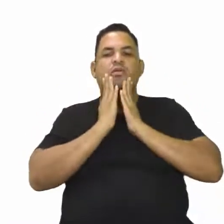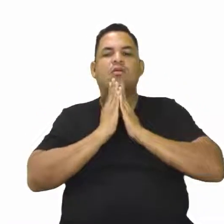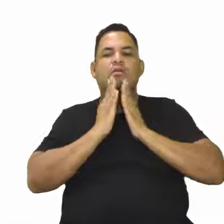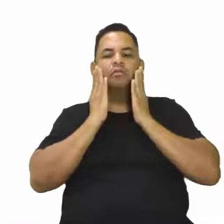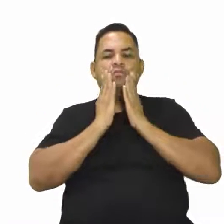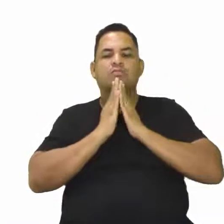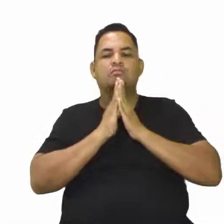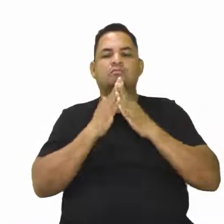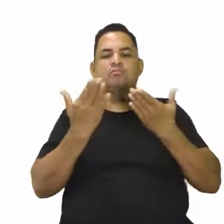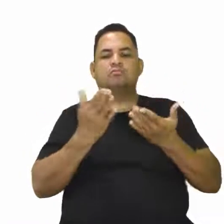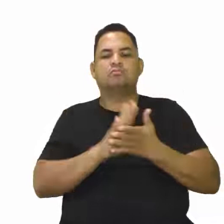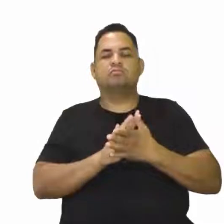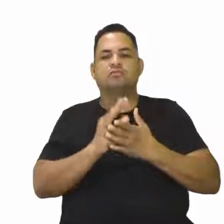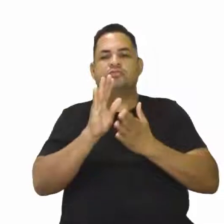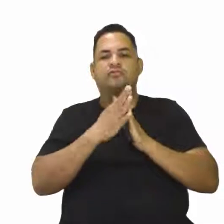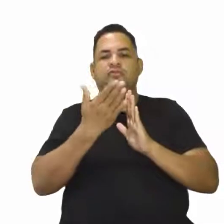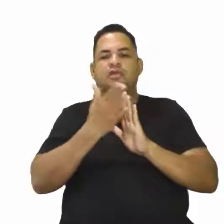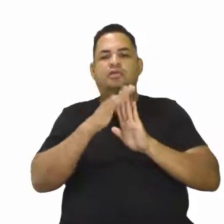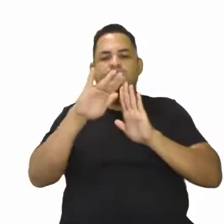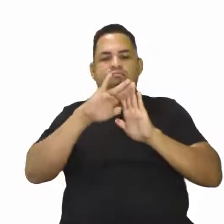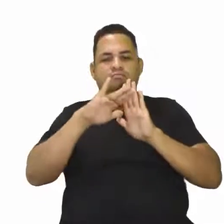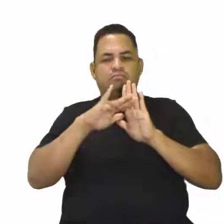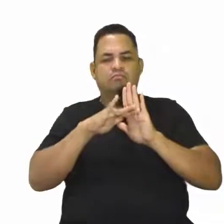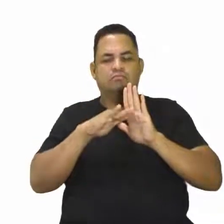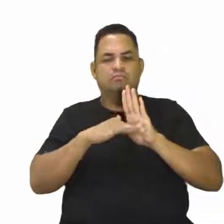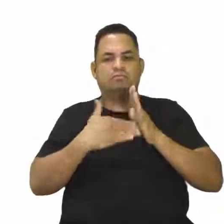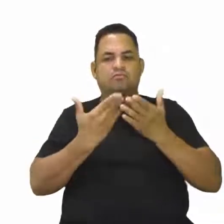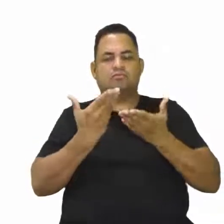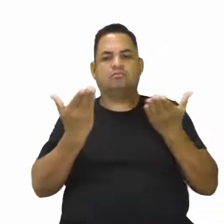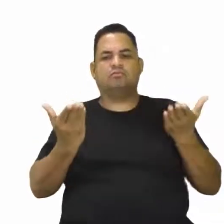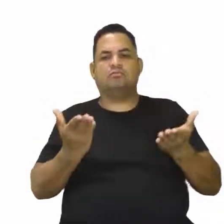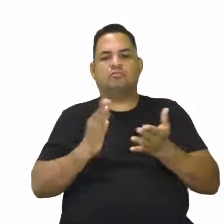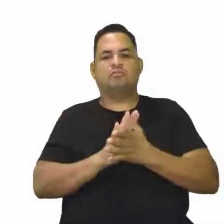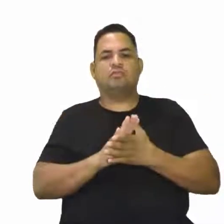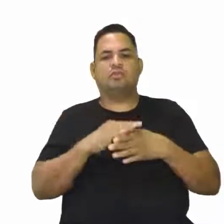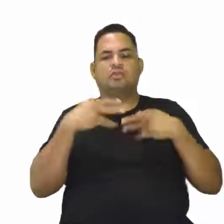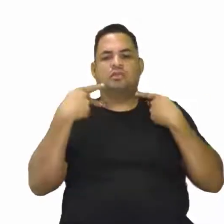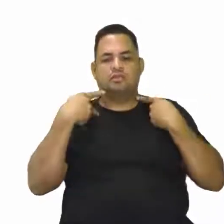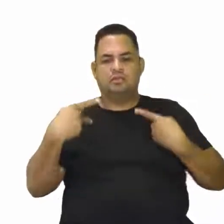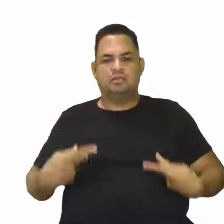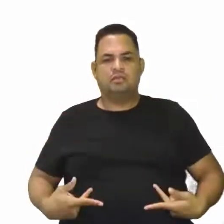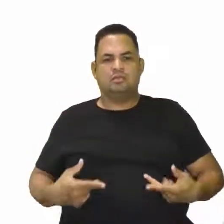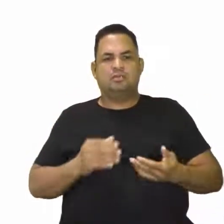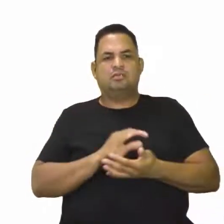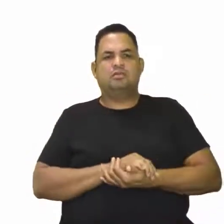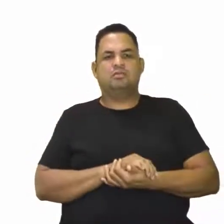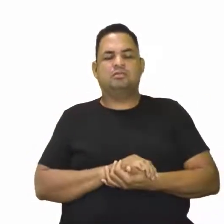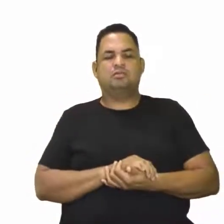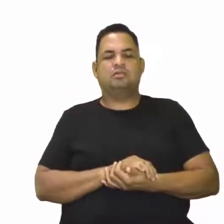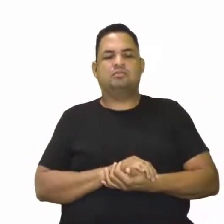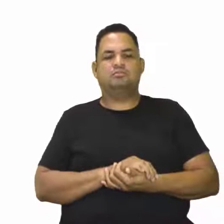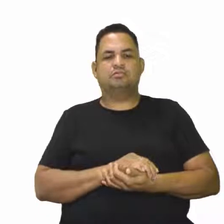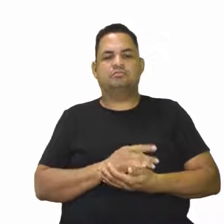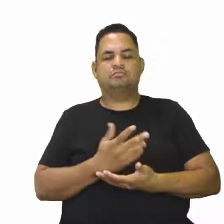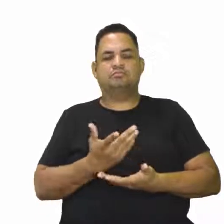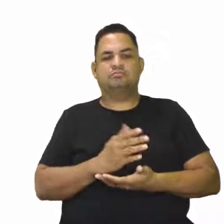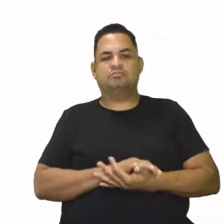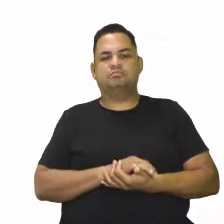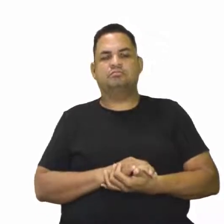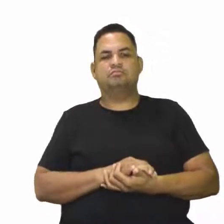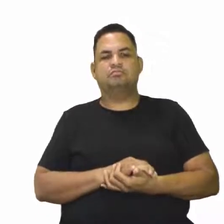e, enfim, ele vai descrevendo toda a parte física do ser humano.